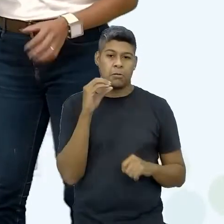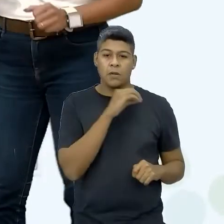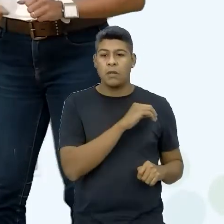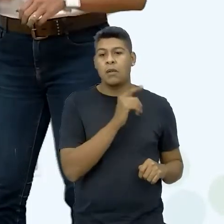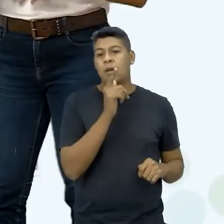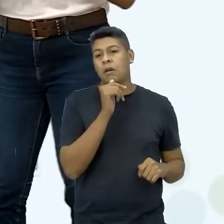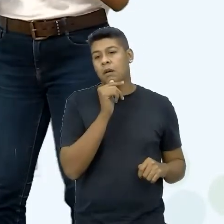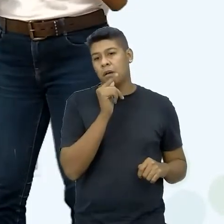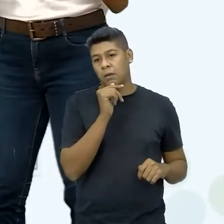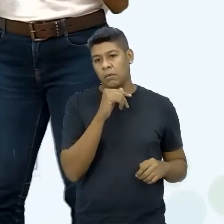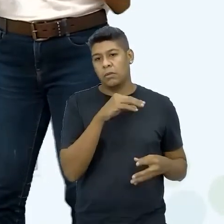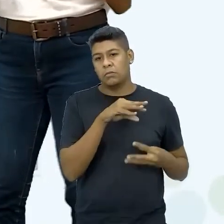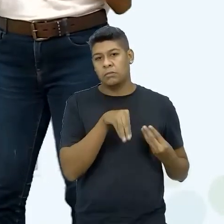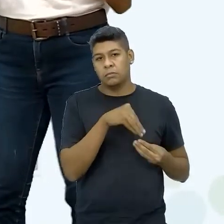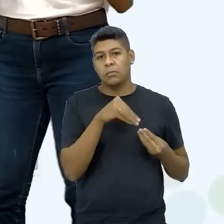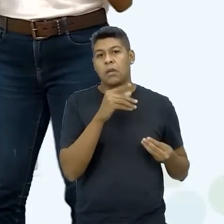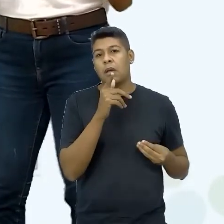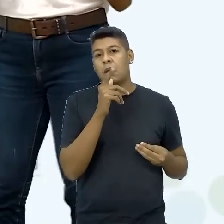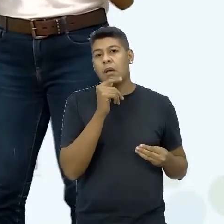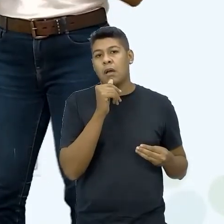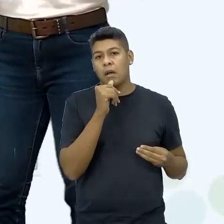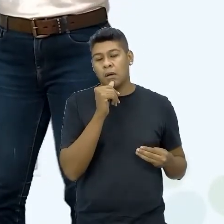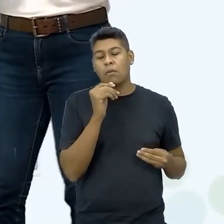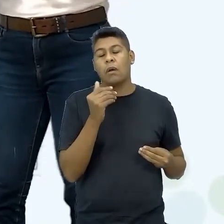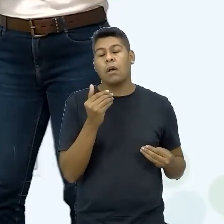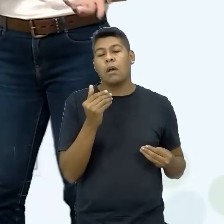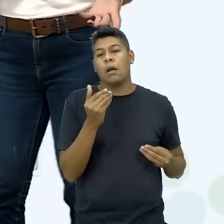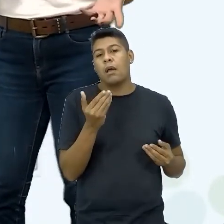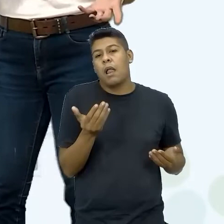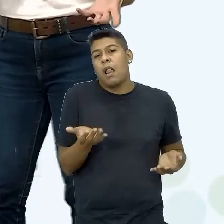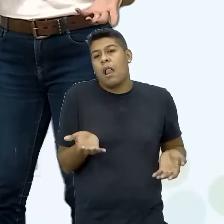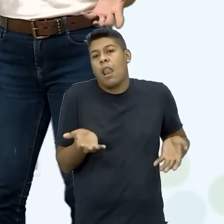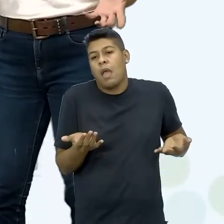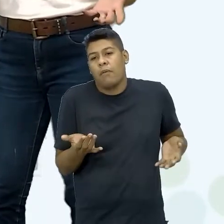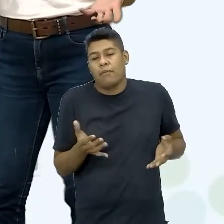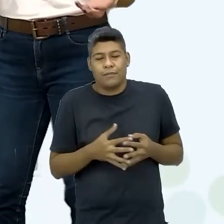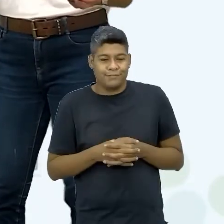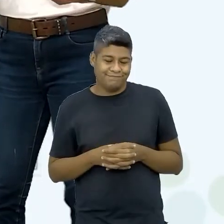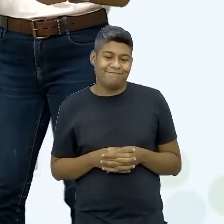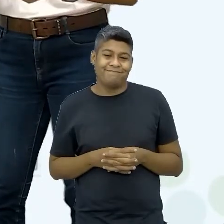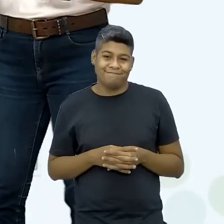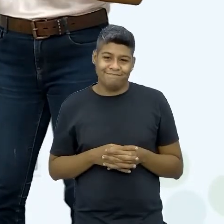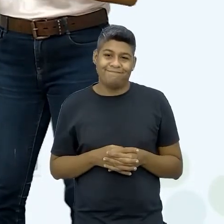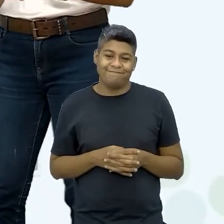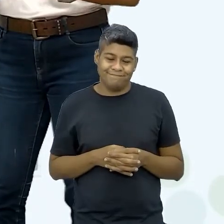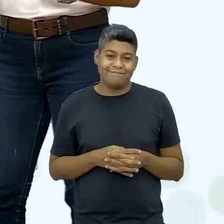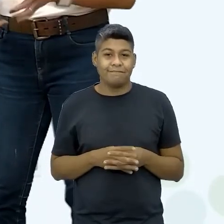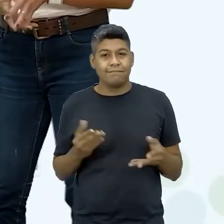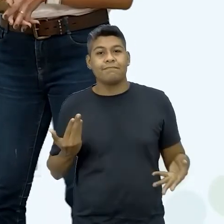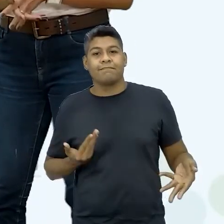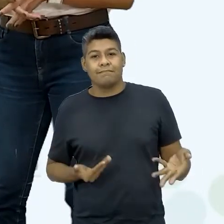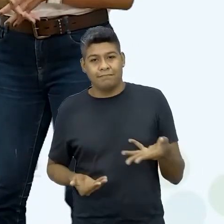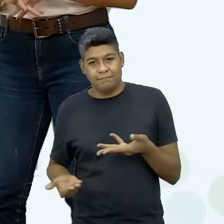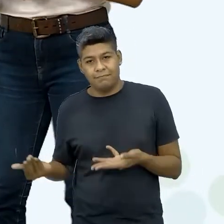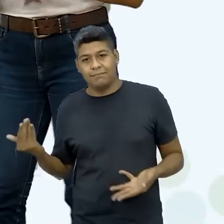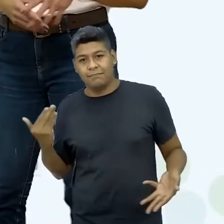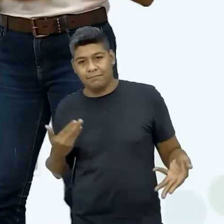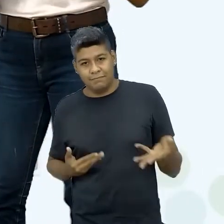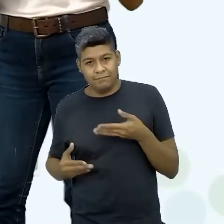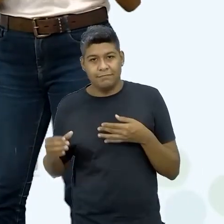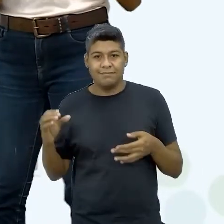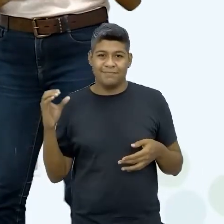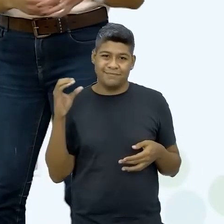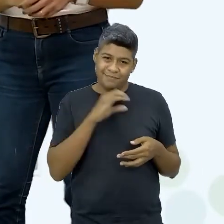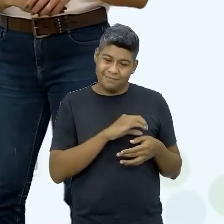águas aqui e misture com uma água um pouco mais fresca para aquecer, tá certo? Então, para que haja trocas de calor